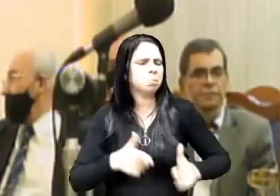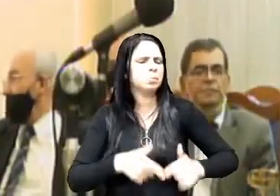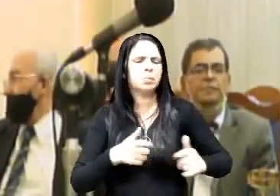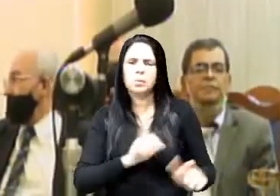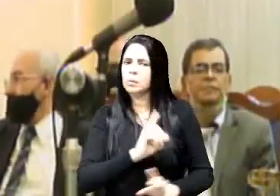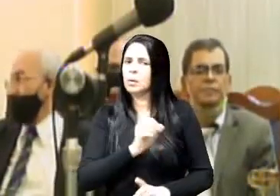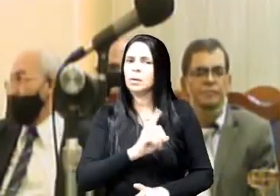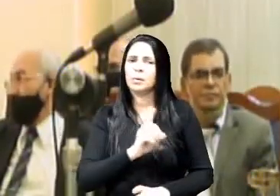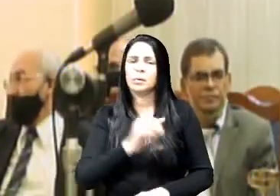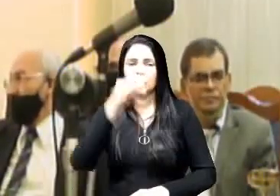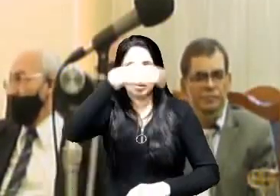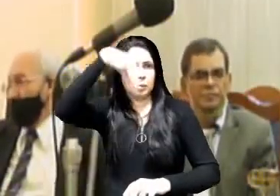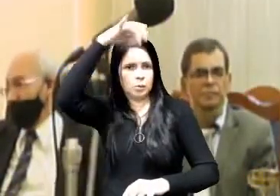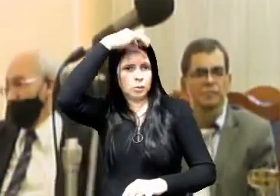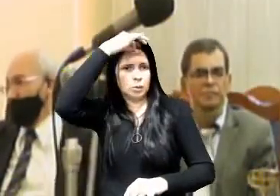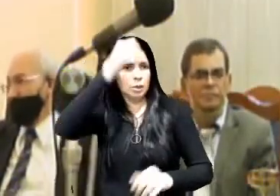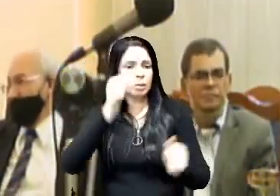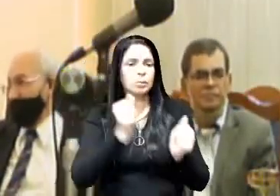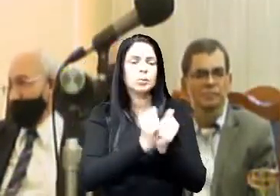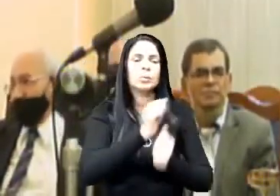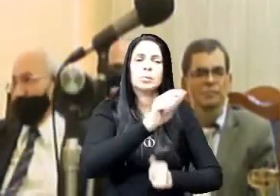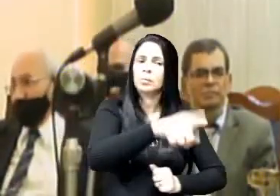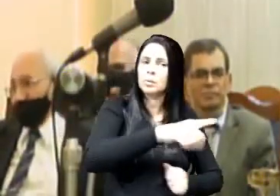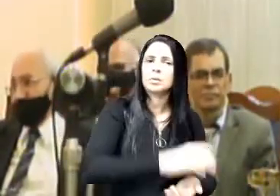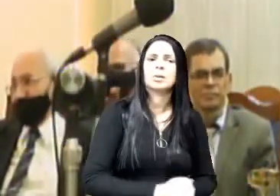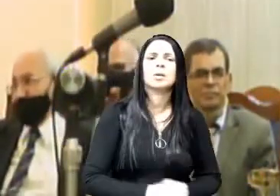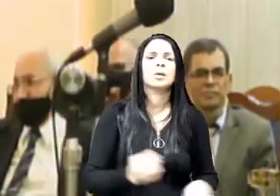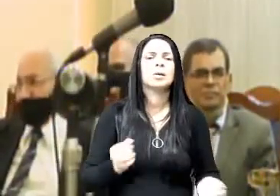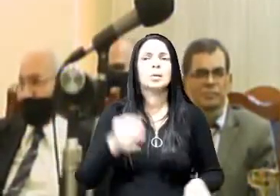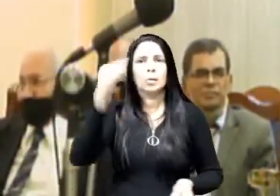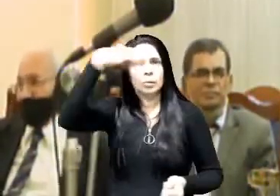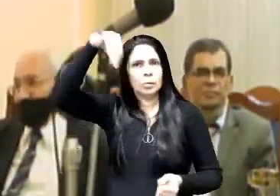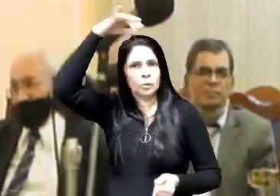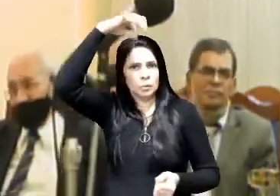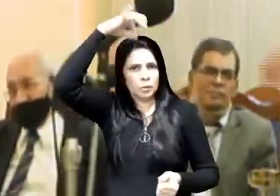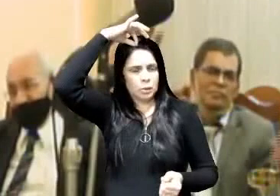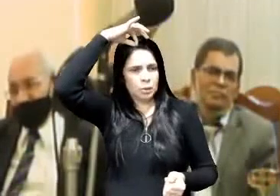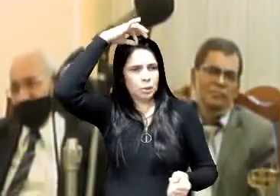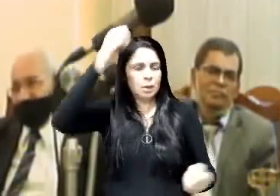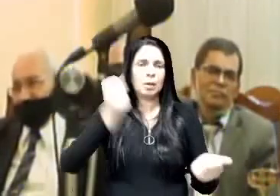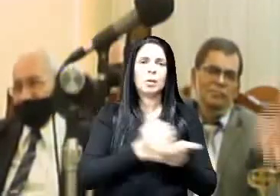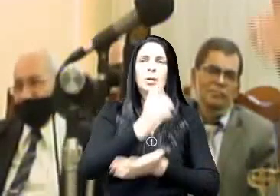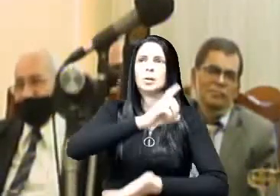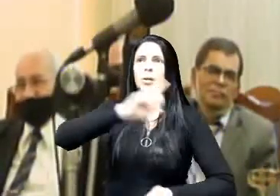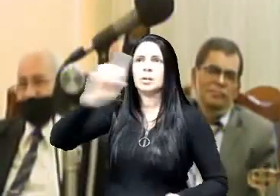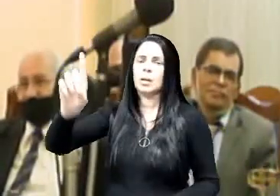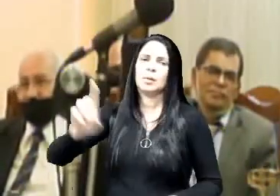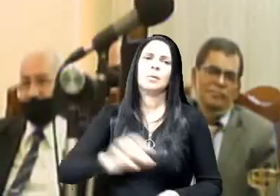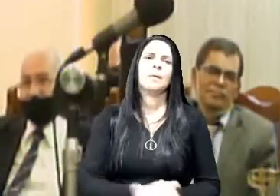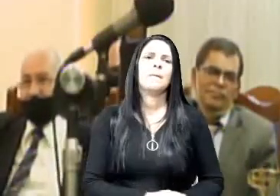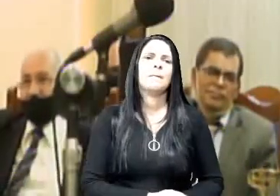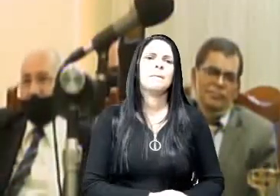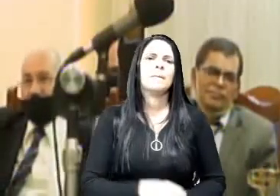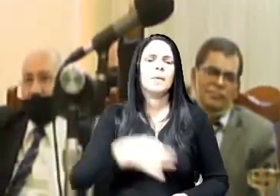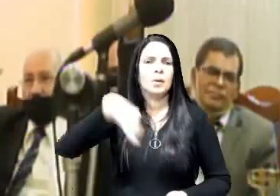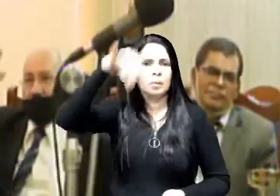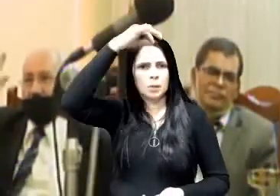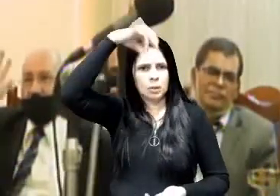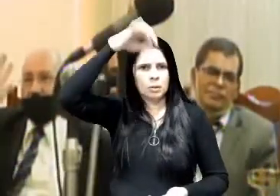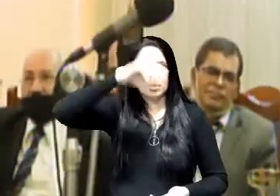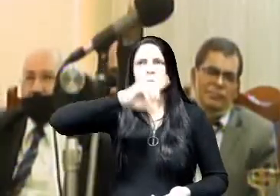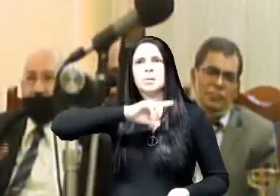luta, o Espírito Santo está com você, o Espírito da glória de Deus repousa sobre a sua vida, o Espírito Santo te